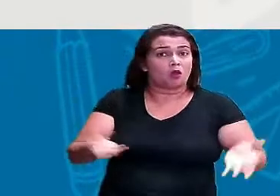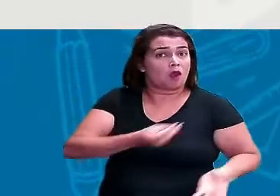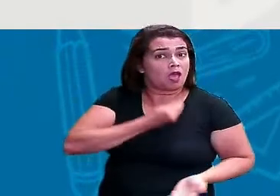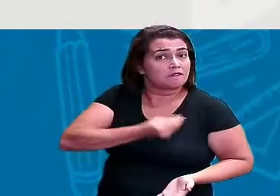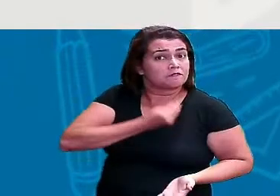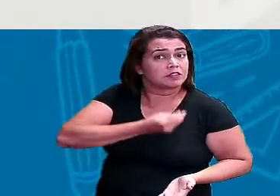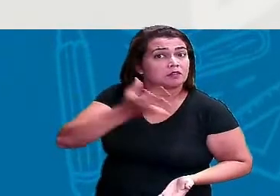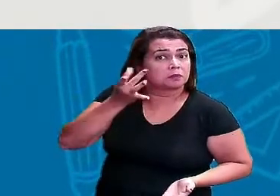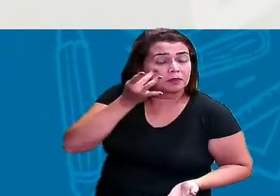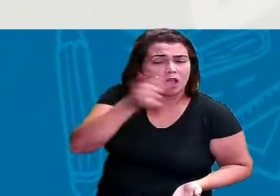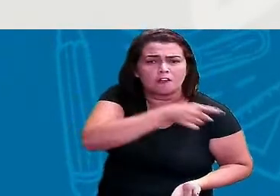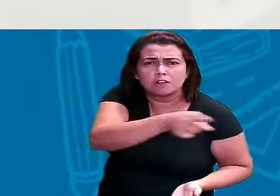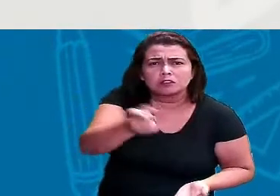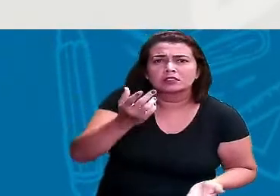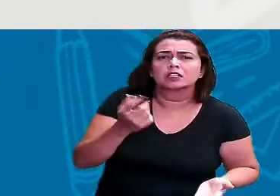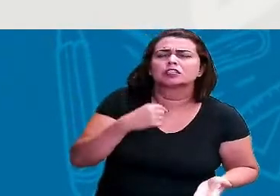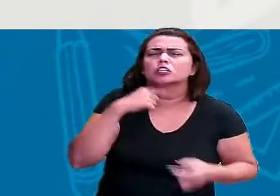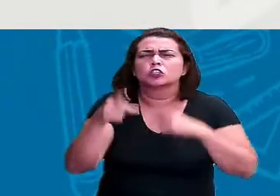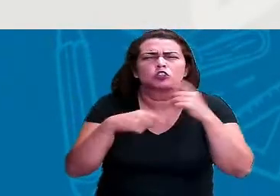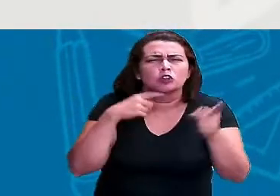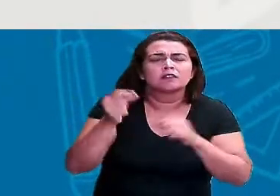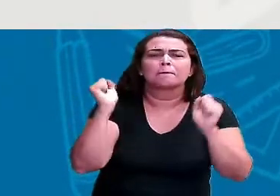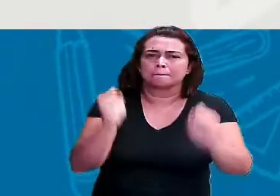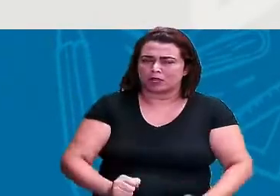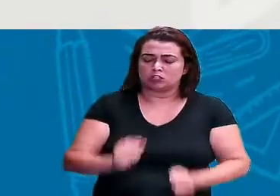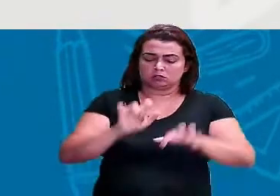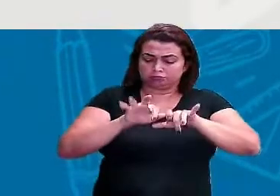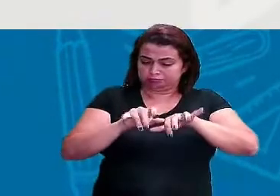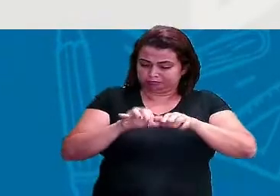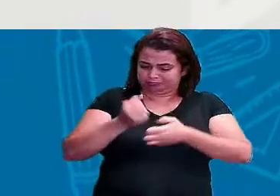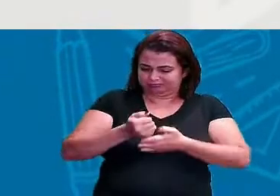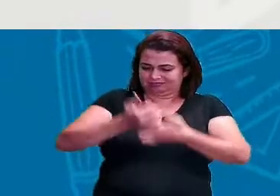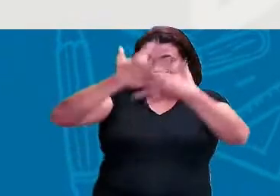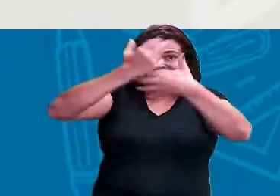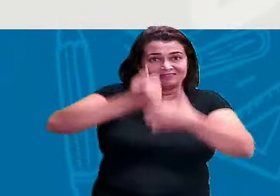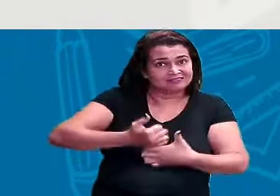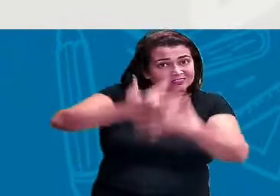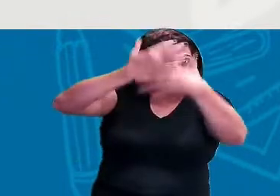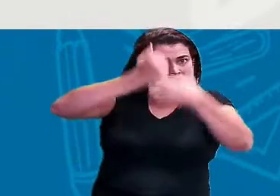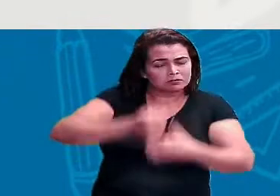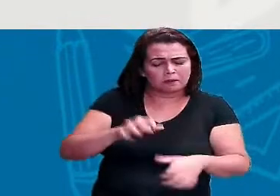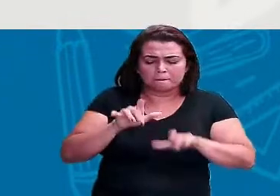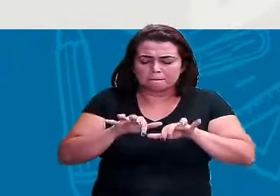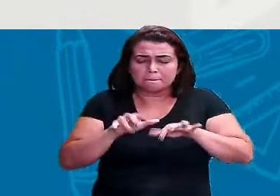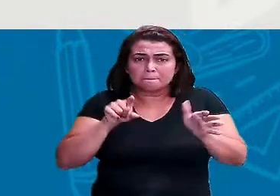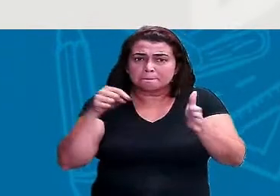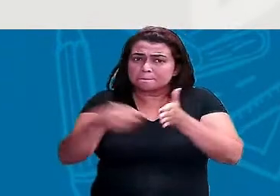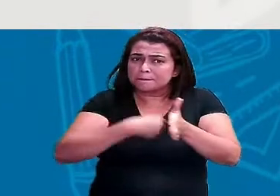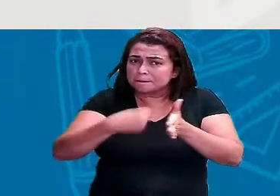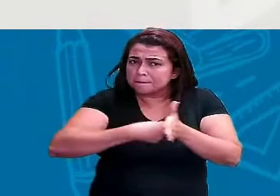você quiser alguma interação, né, nós temos ali o chat aberto com possíveis dúvidas, vocês podem